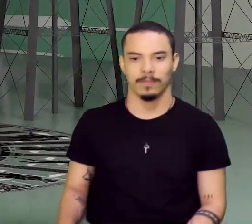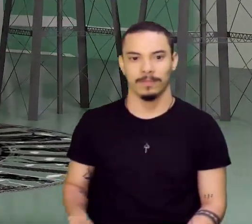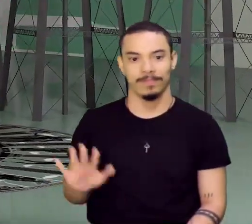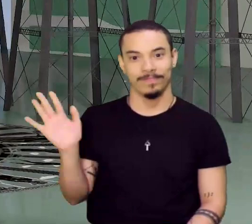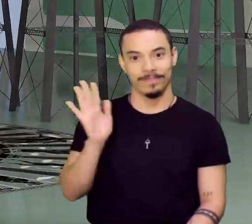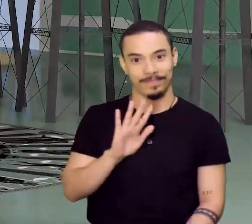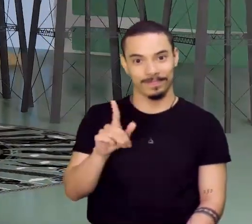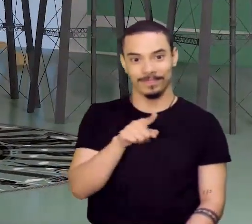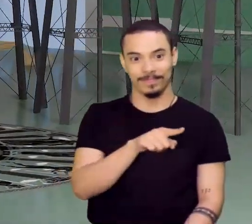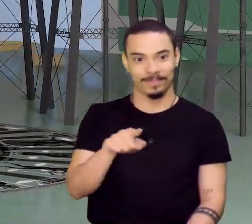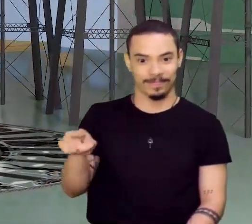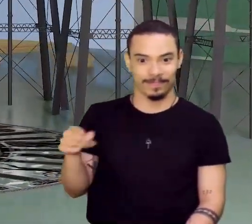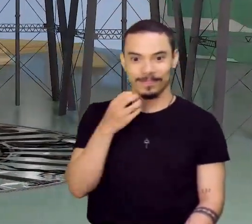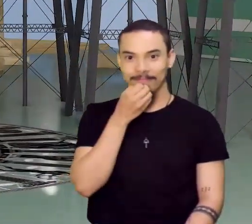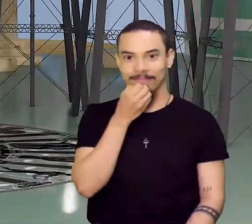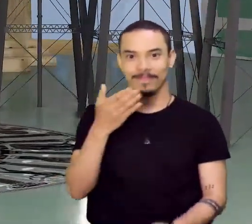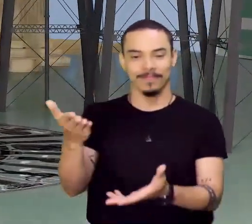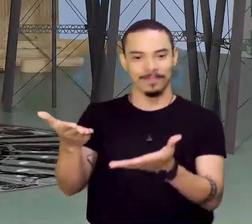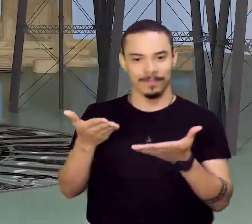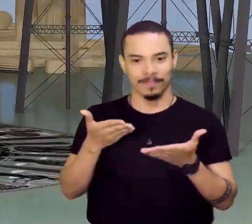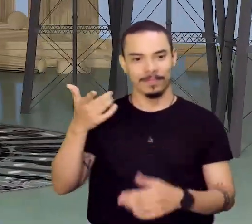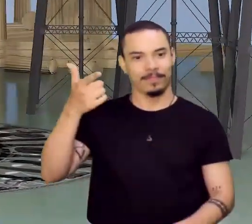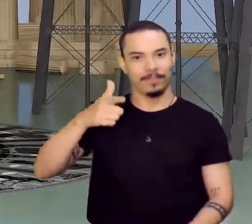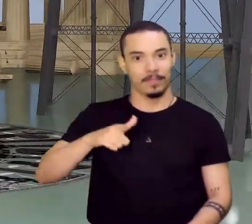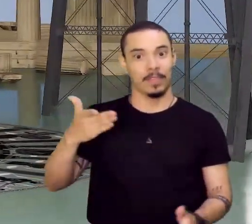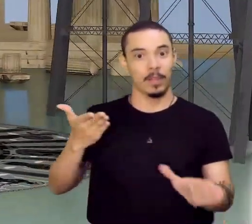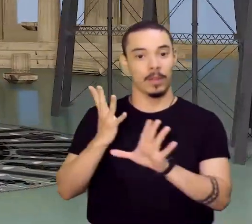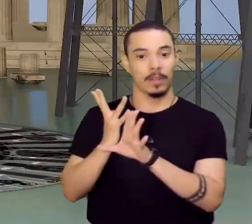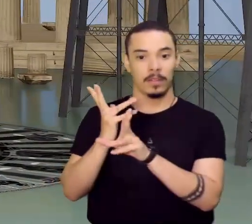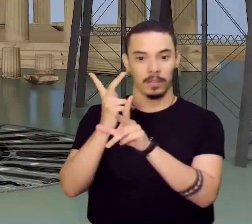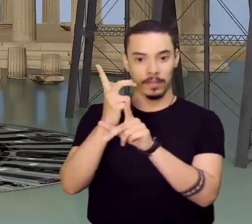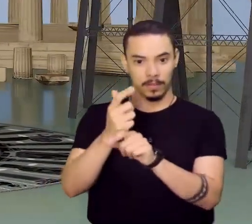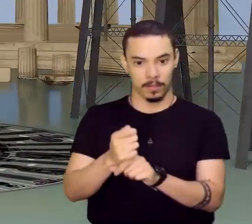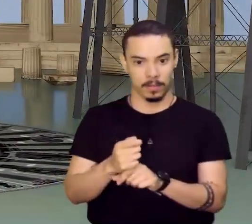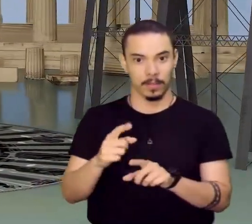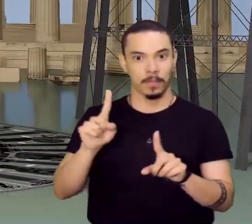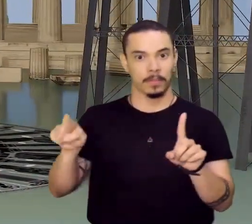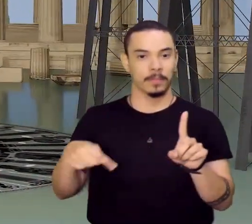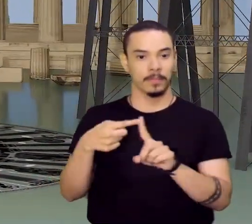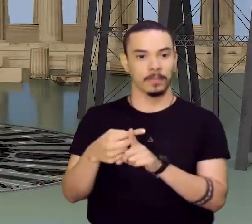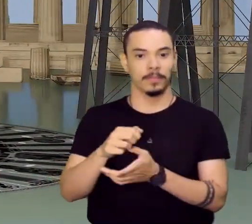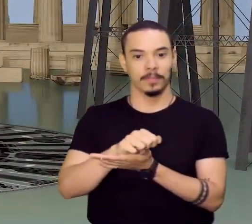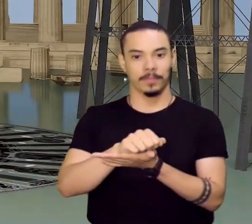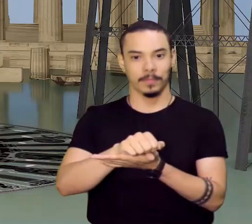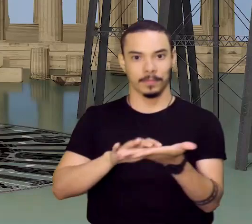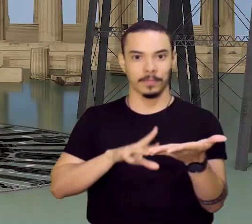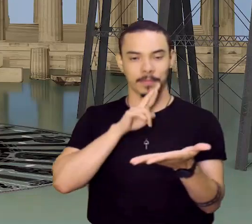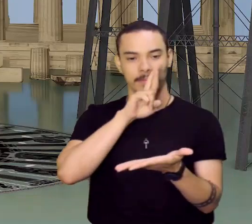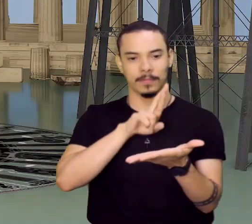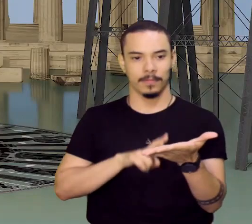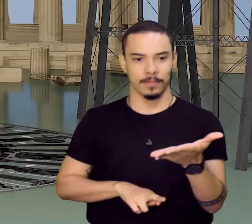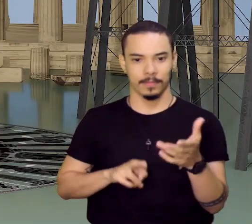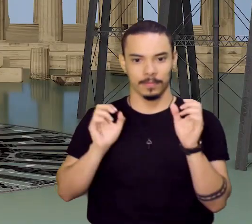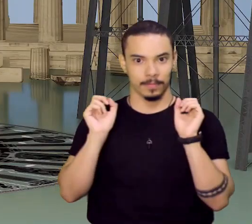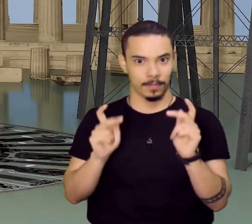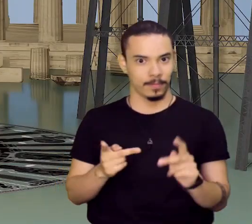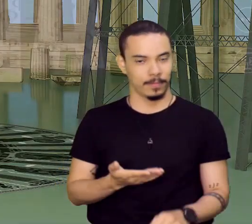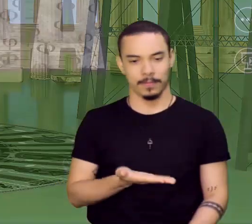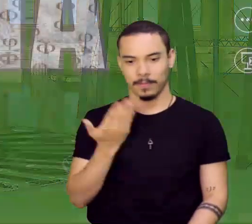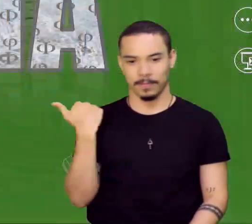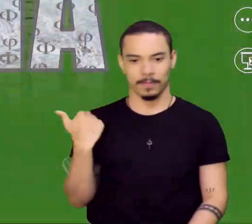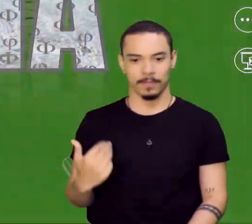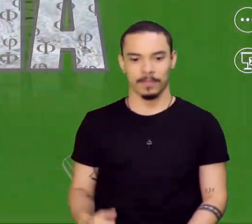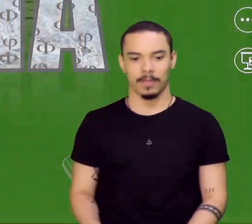Olá, queridos! Bem-vindos de volta! Agora vamos fazer uma revisão e passar para a nossa atividade. Vamos lá? Olha